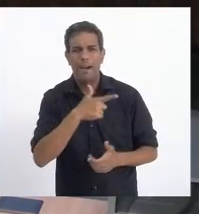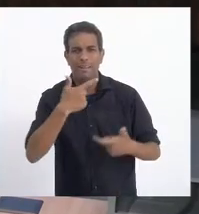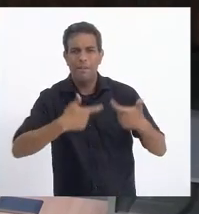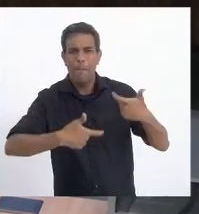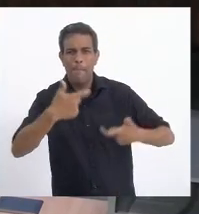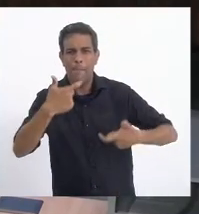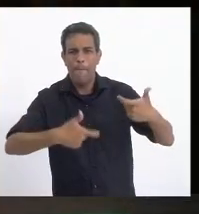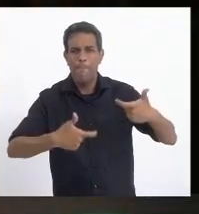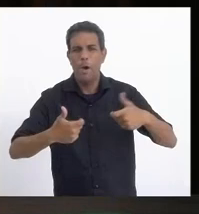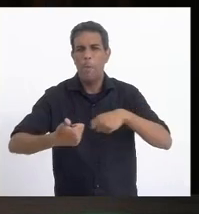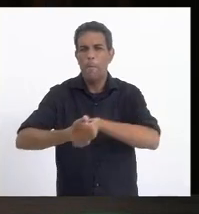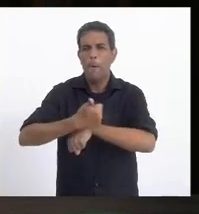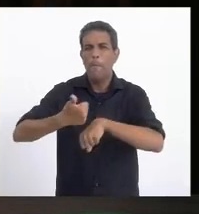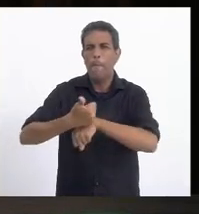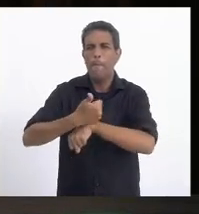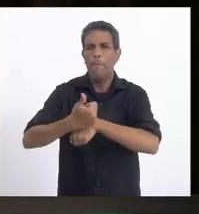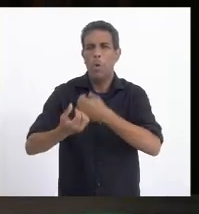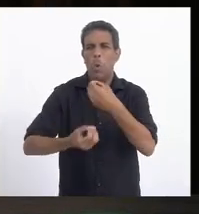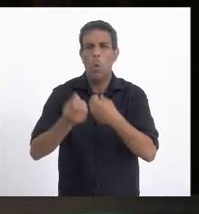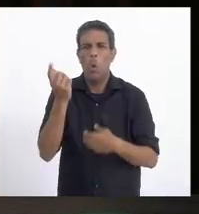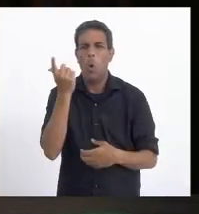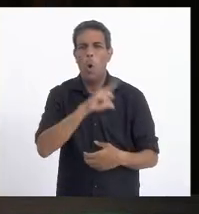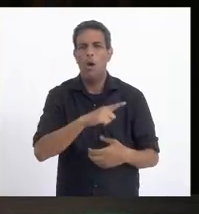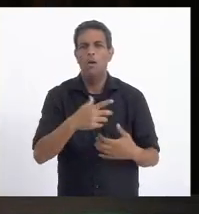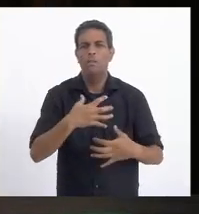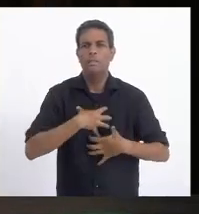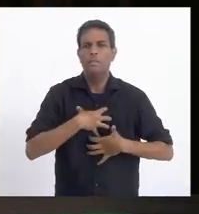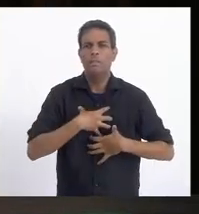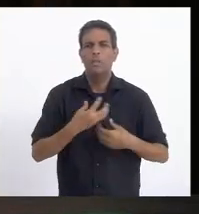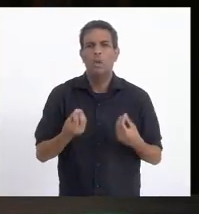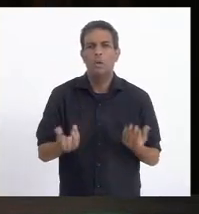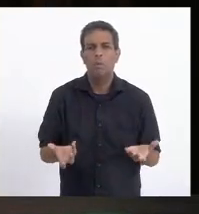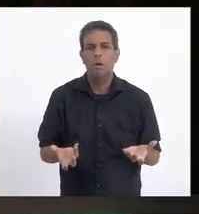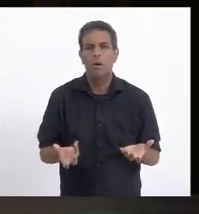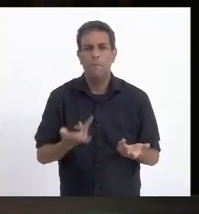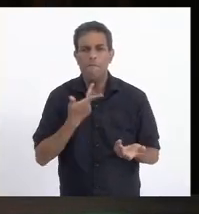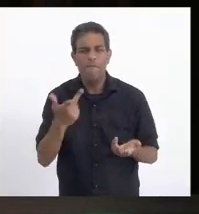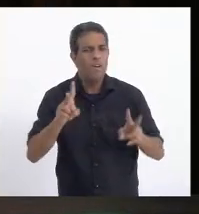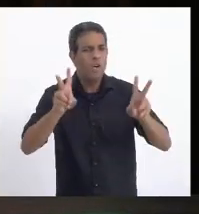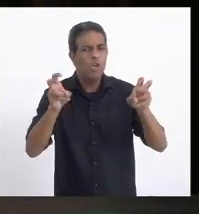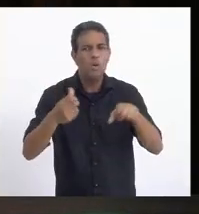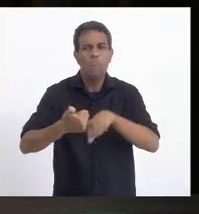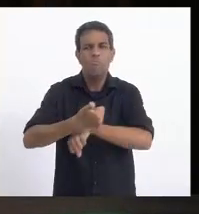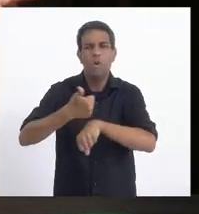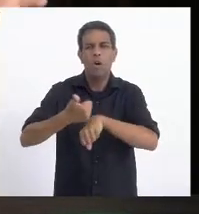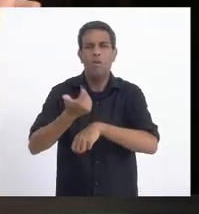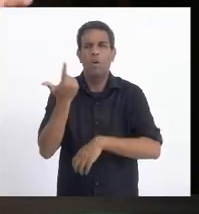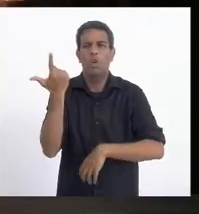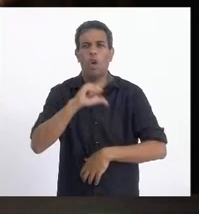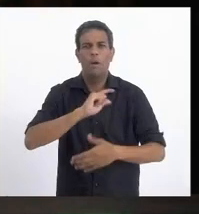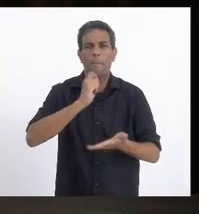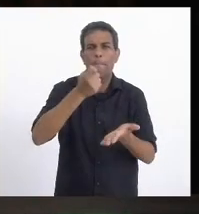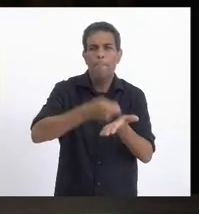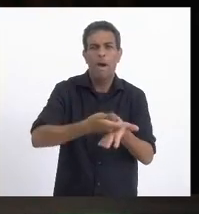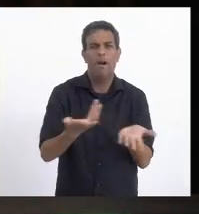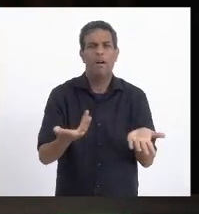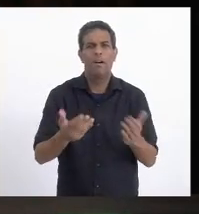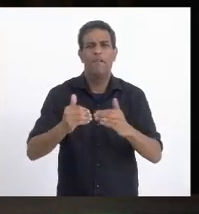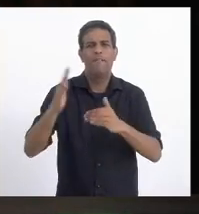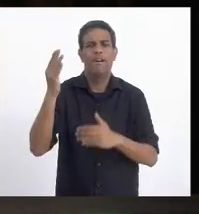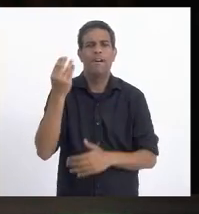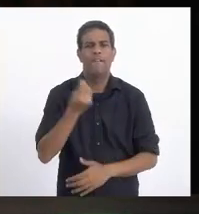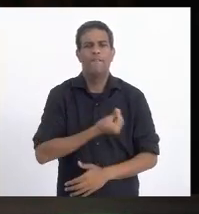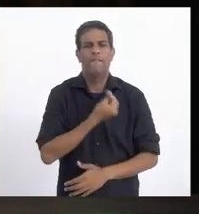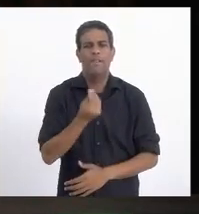Qual é a profissão que vive isso Qual é a profissão me fala qual a profissão que paga com bem